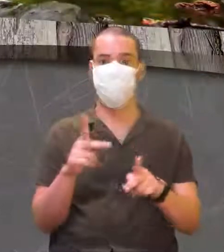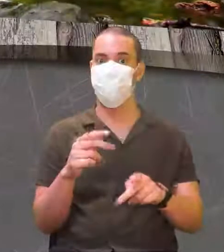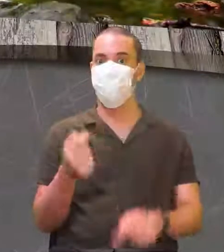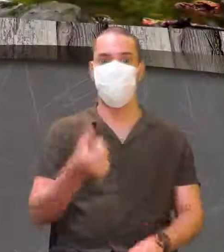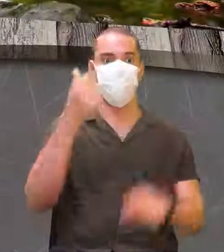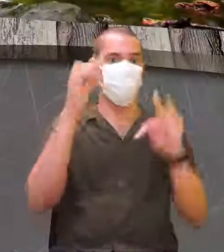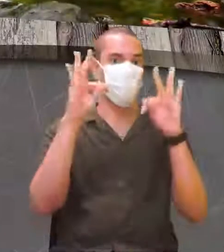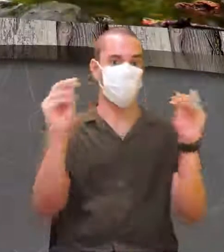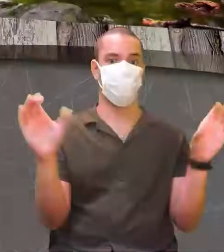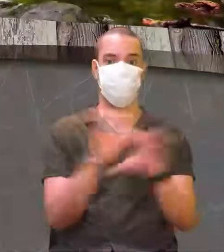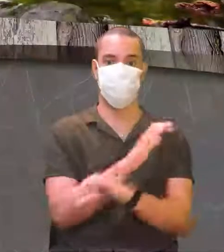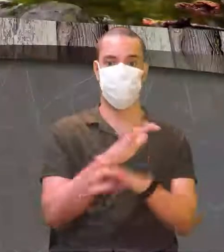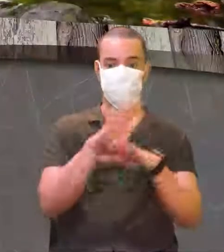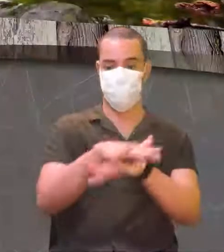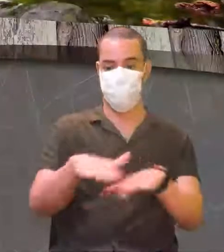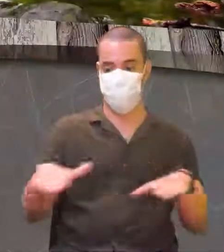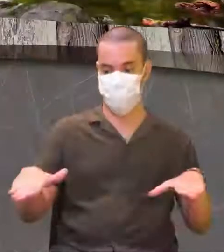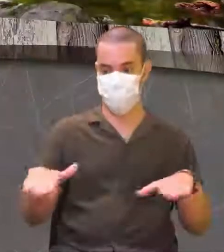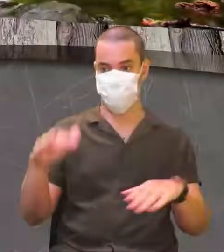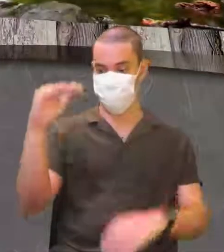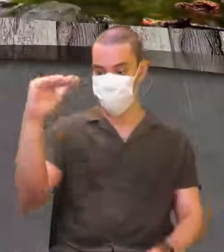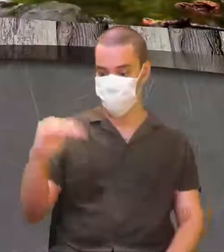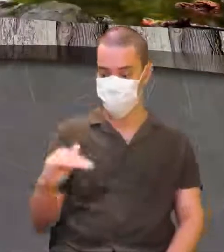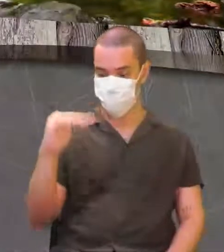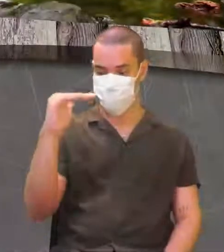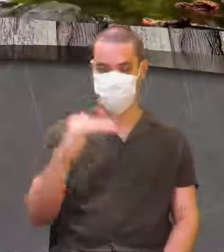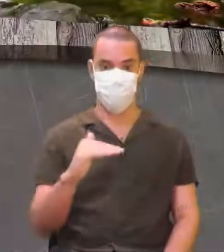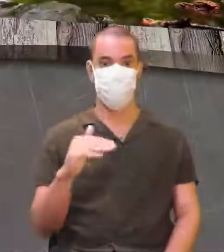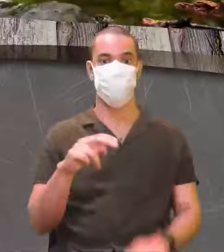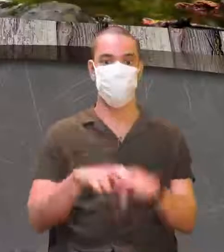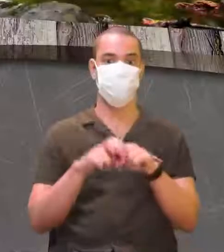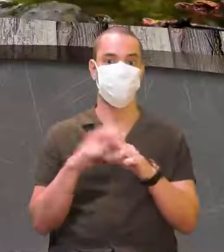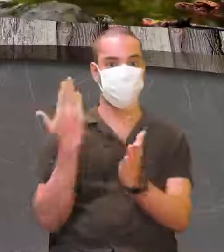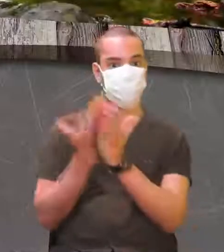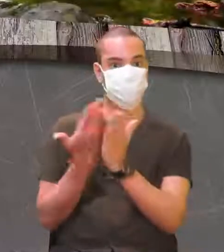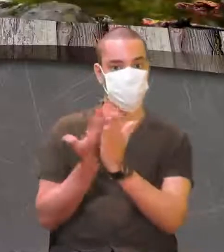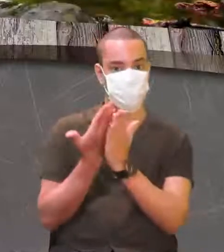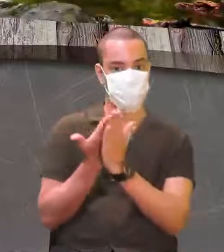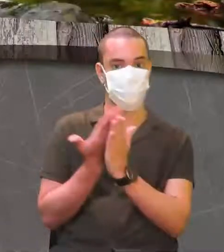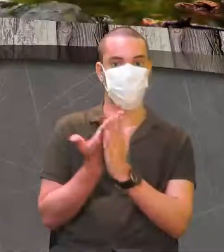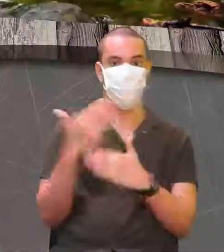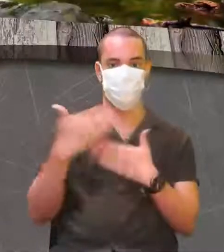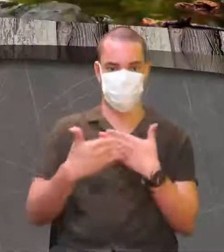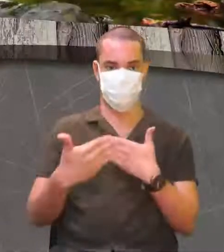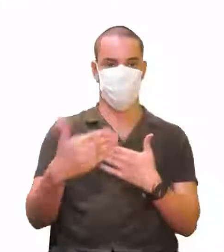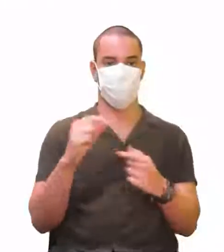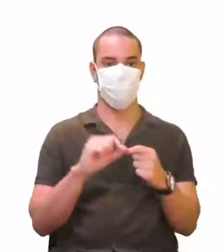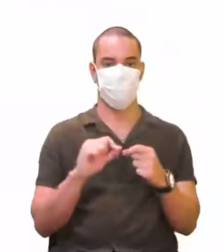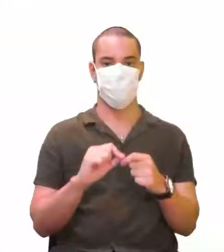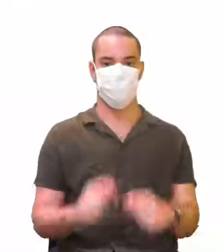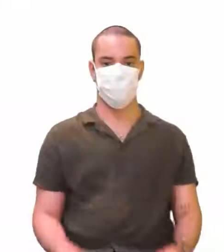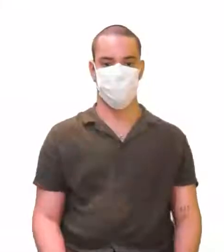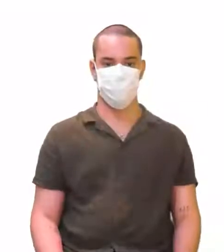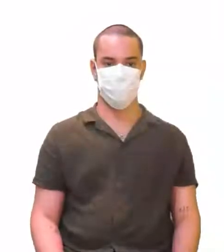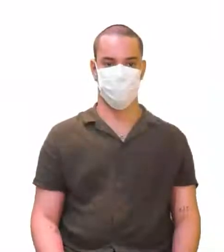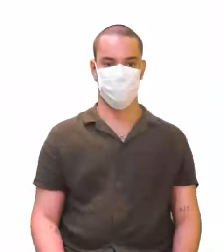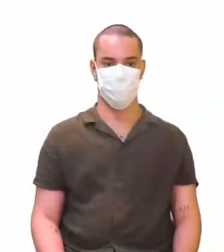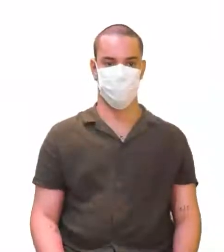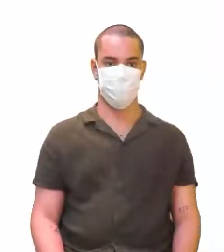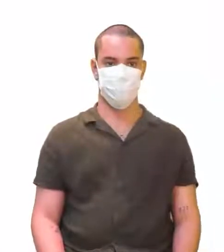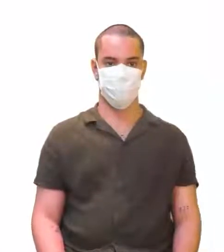todos anões. Então, você tem que fazer um estudo populacional naquela região. Mas, vamos seguindo então. Olha